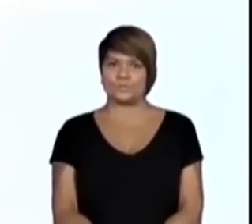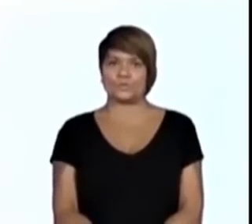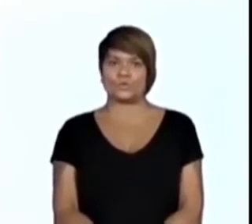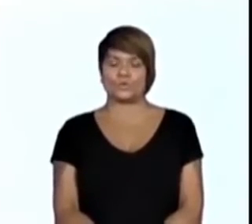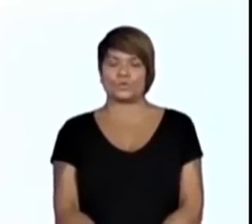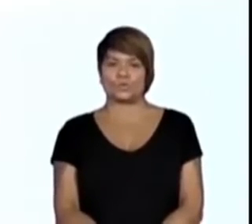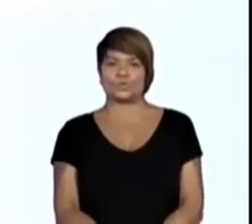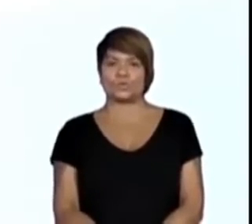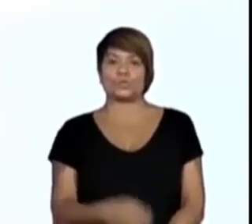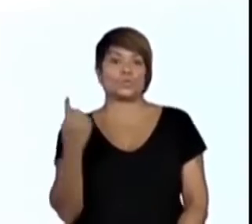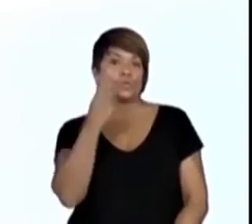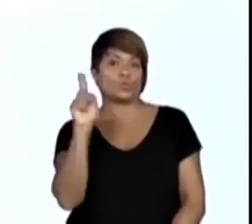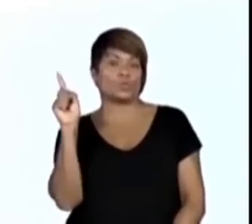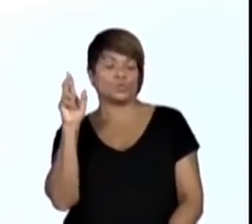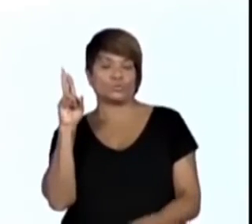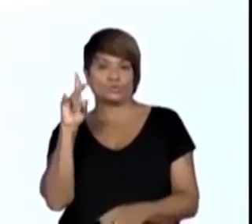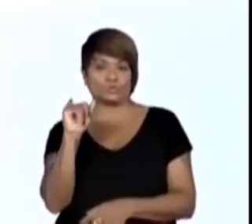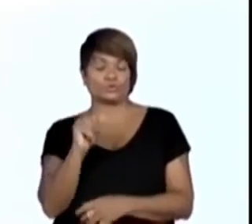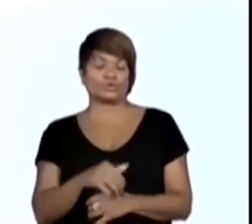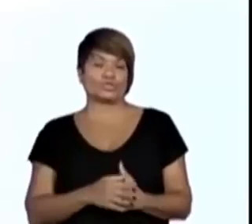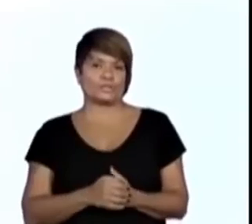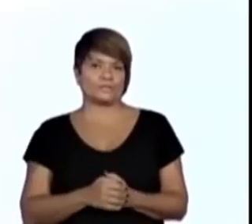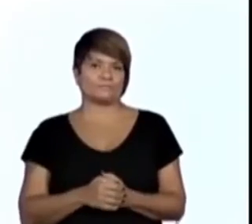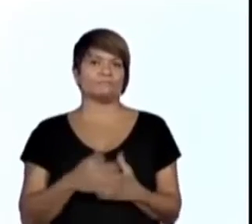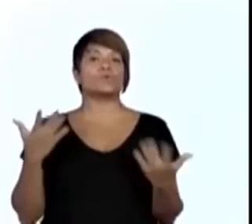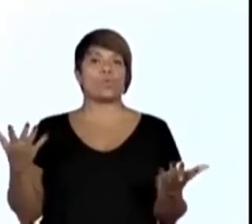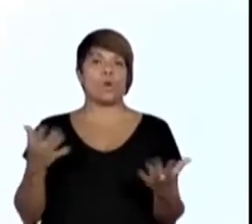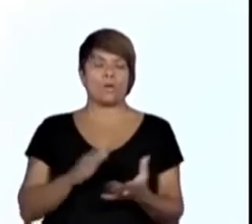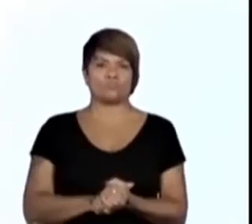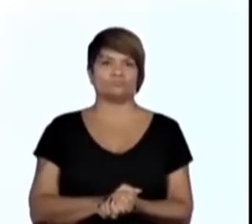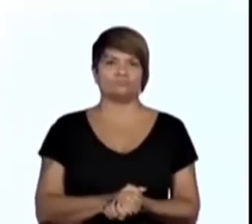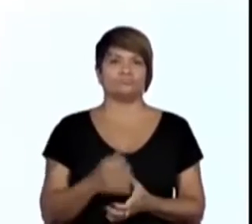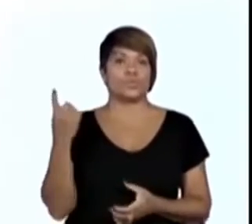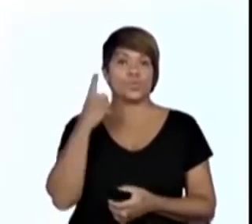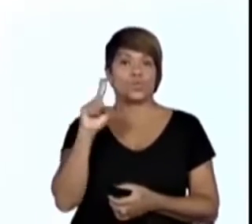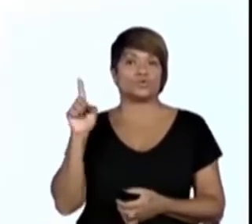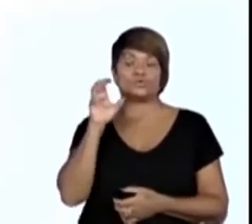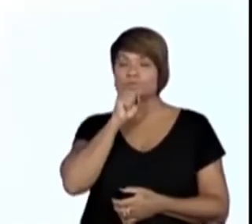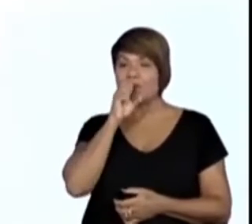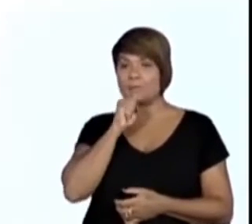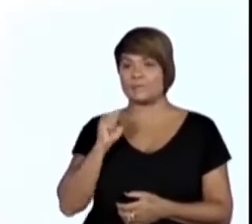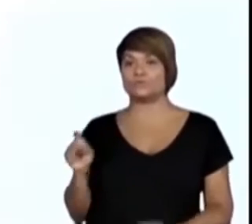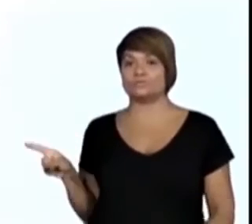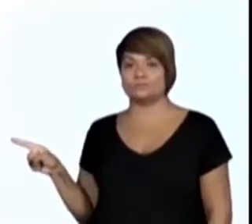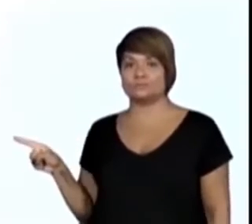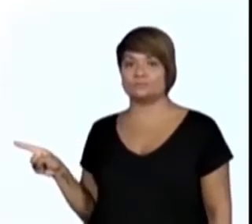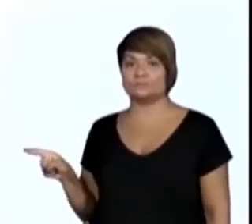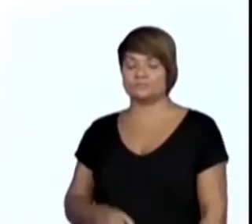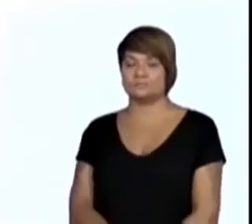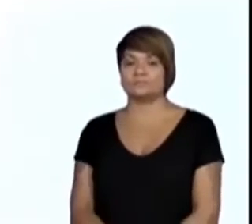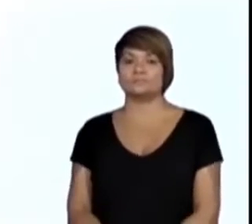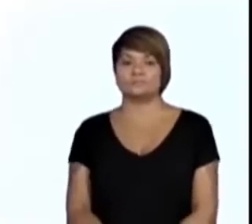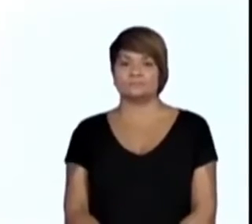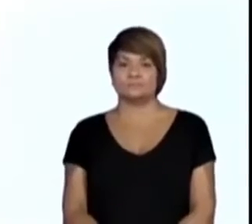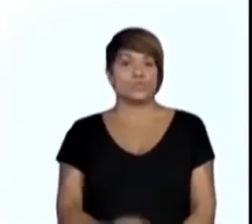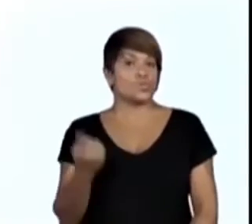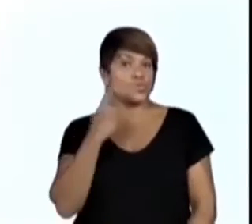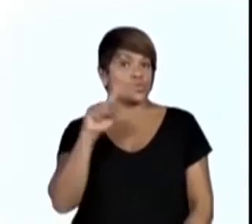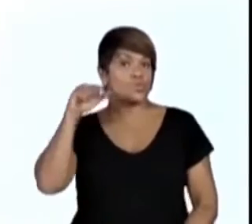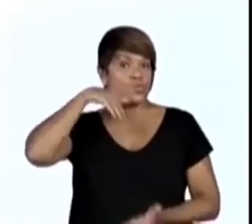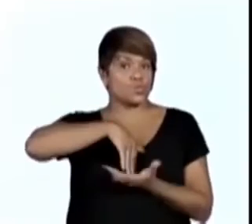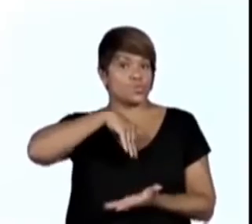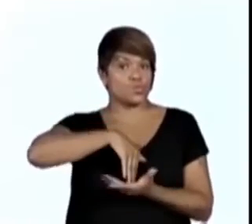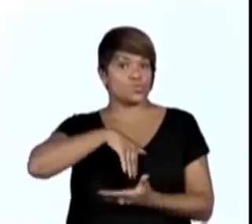Qual dia do mês será o último sábado de março? O último,